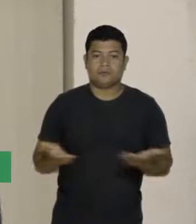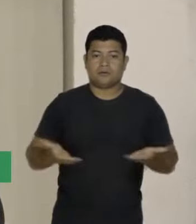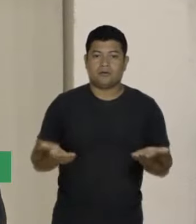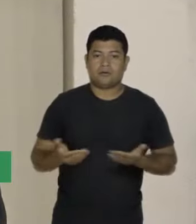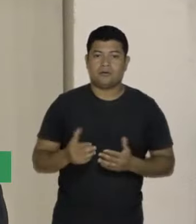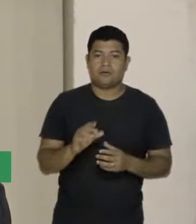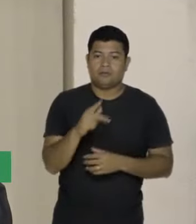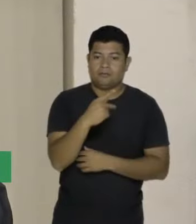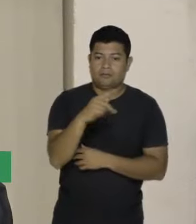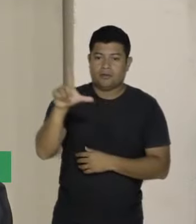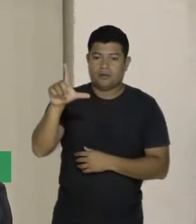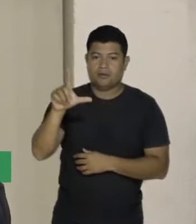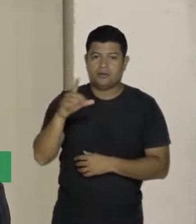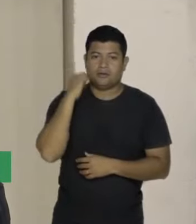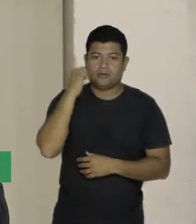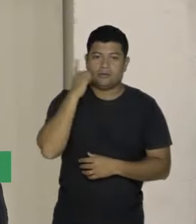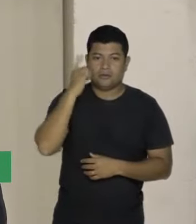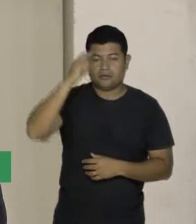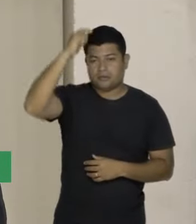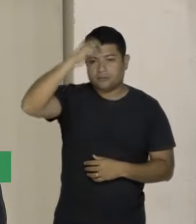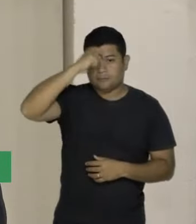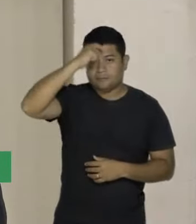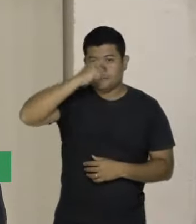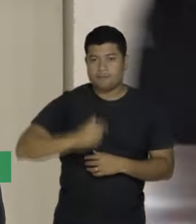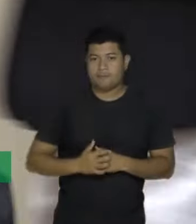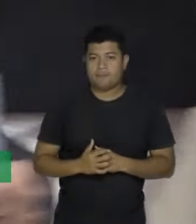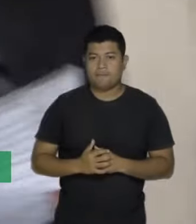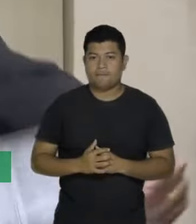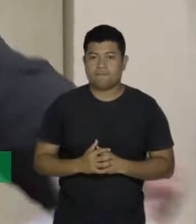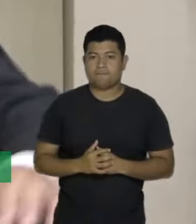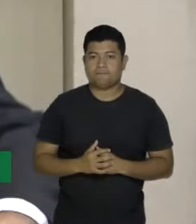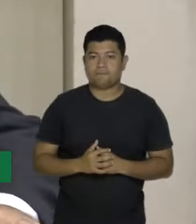Liberal, deputado Maurício Scudillac.